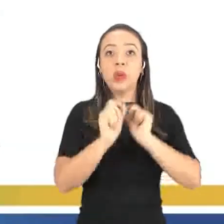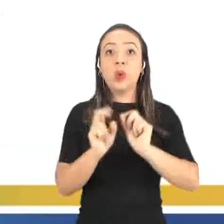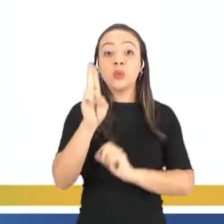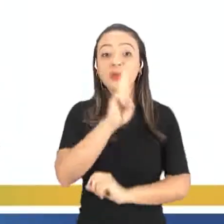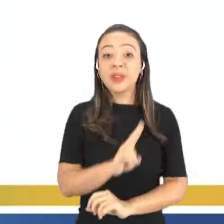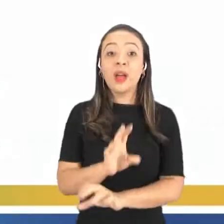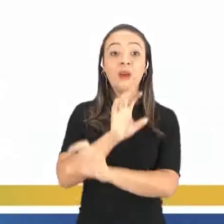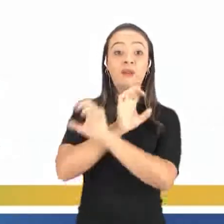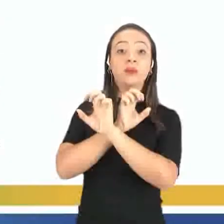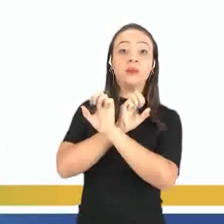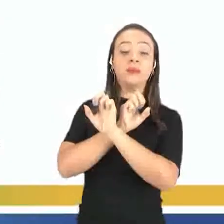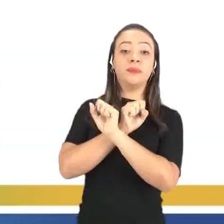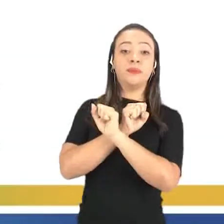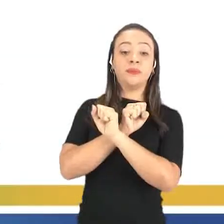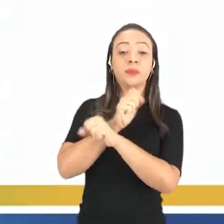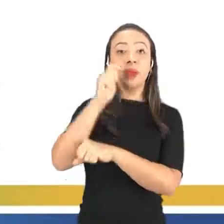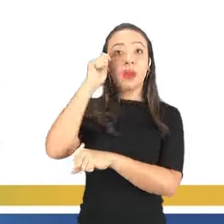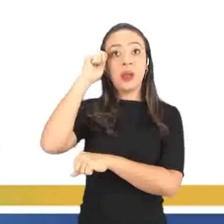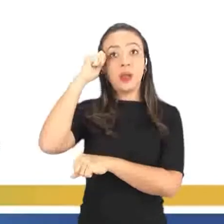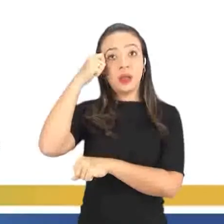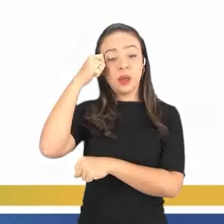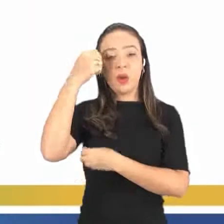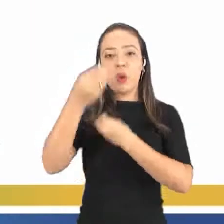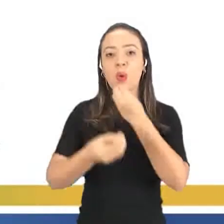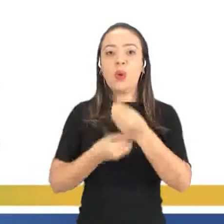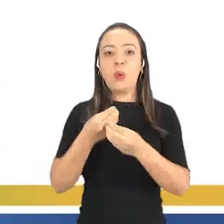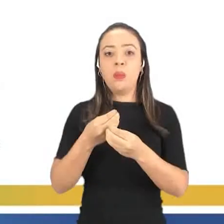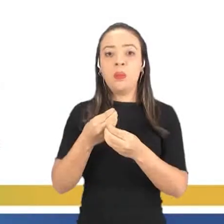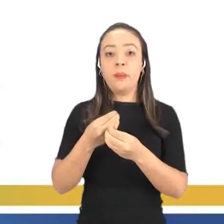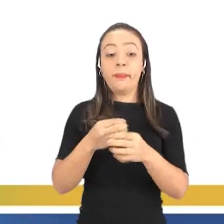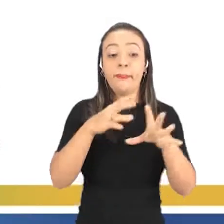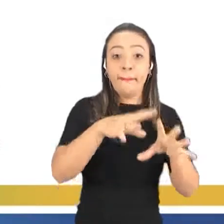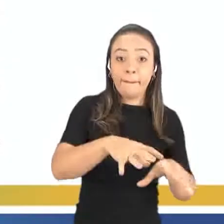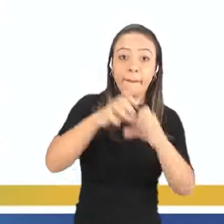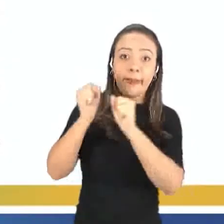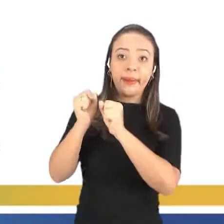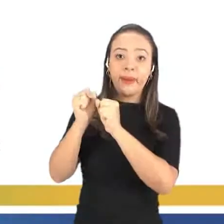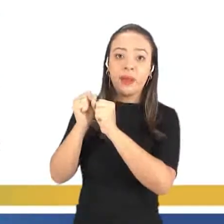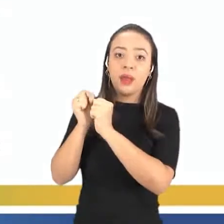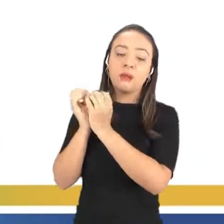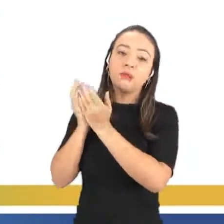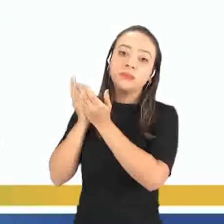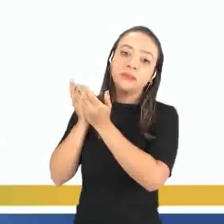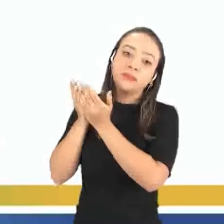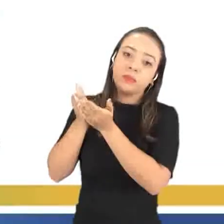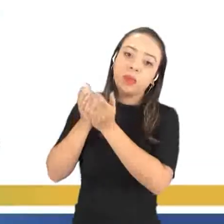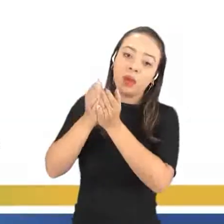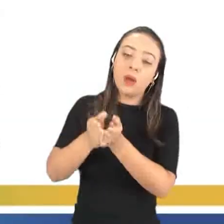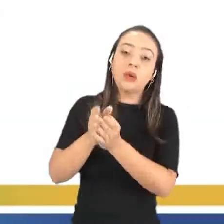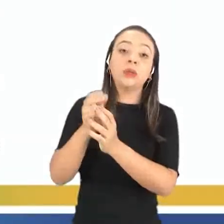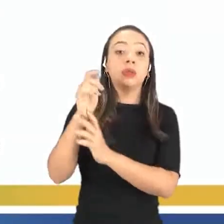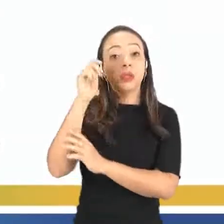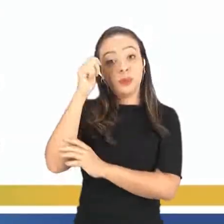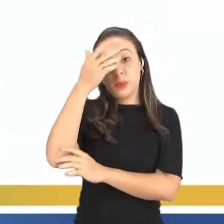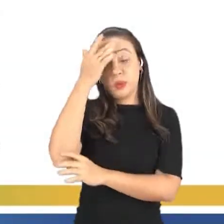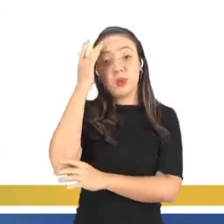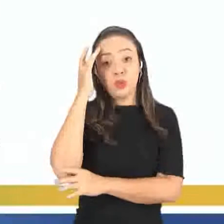escravos africanos obtidos através do tráfico negreiro. Essa atividade inicia-se oficialmente